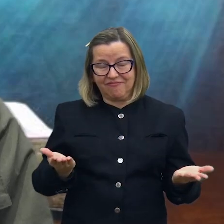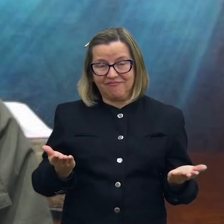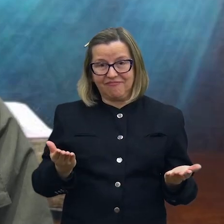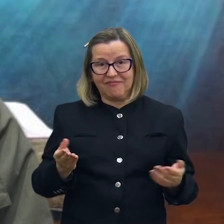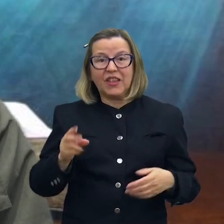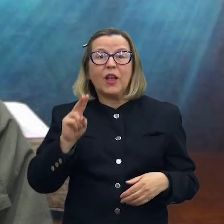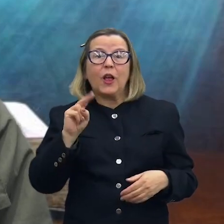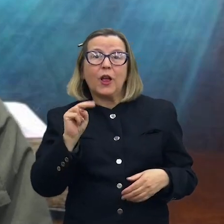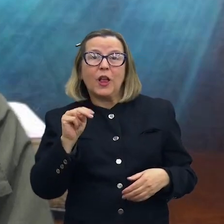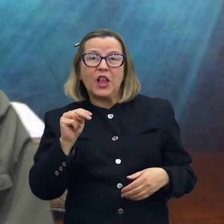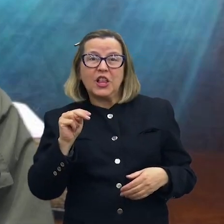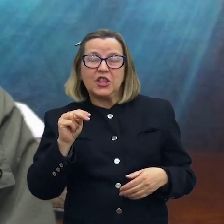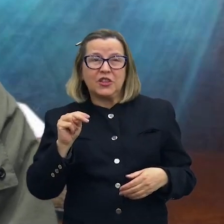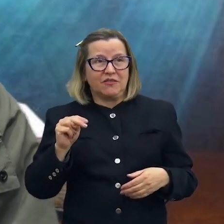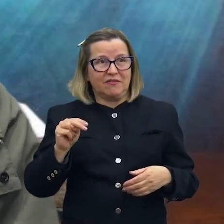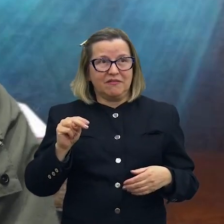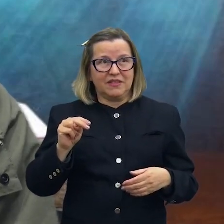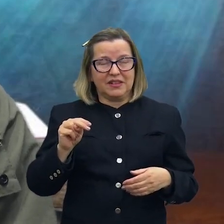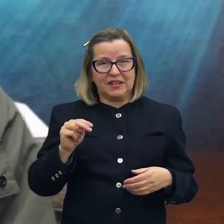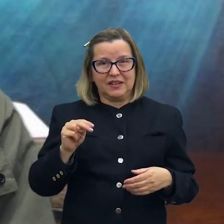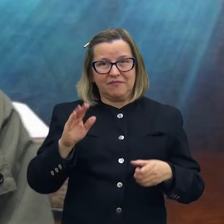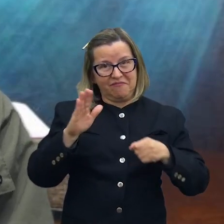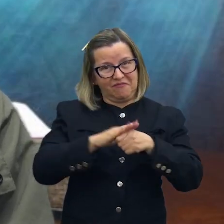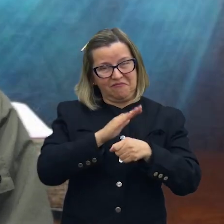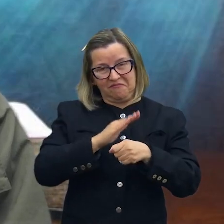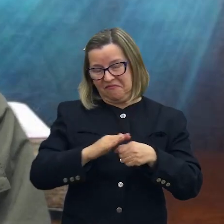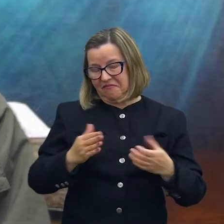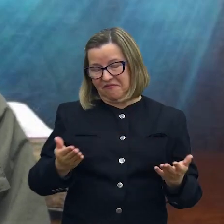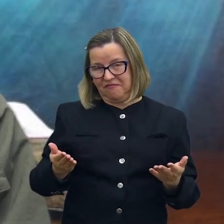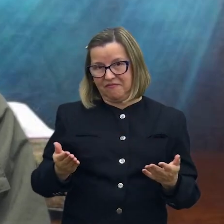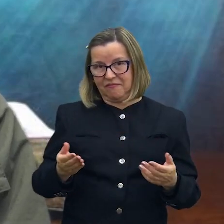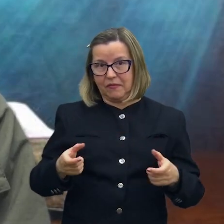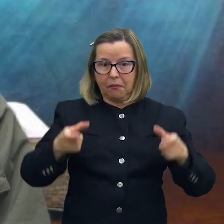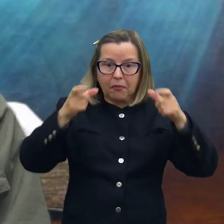Nunca vai dar. Porque o olho é sempre maior.